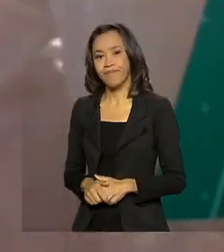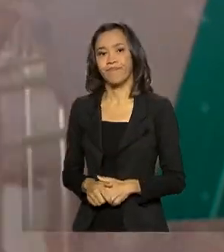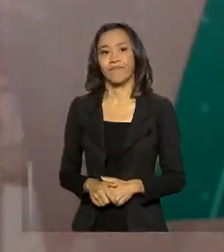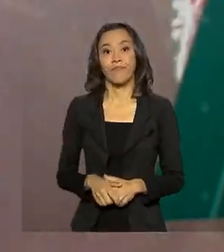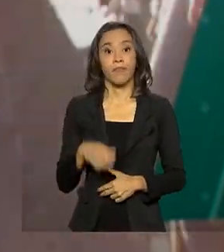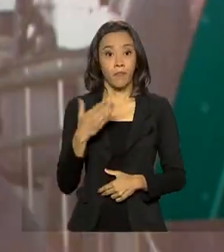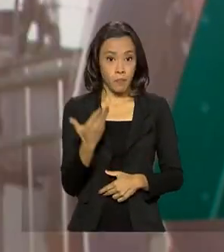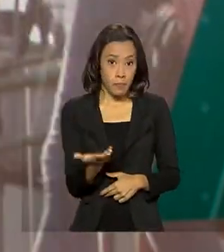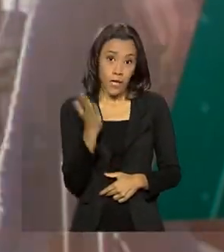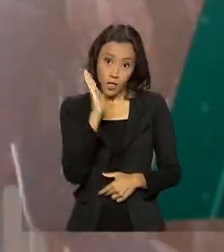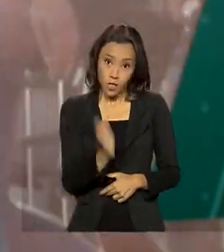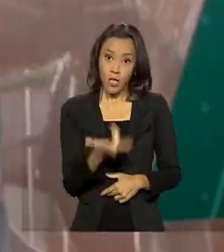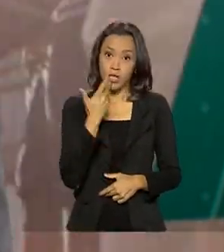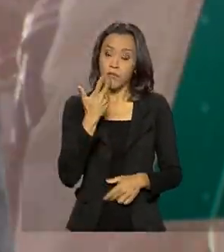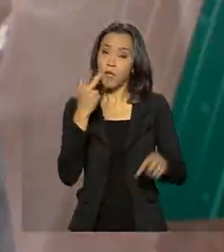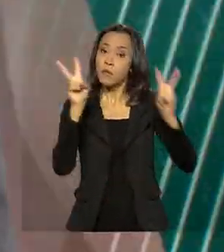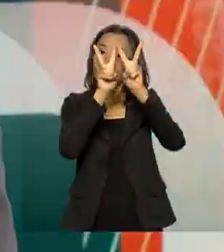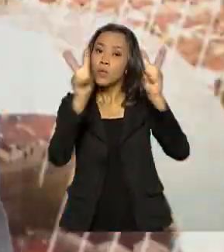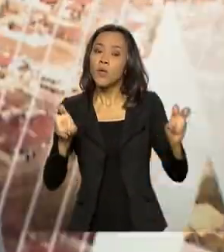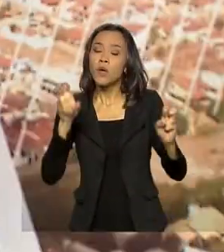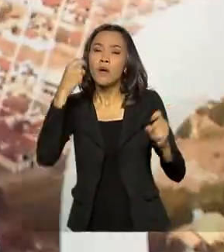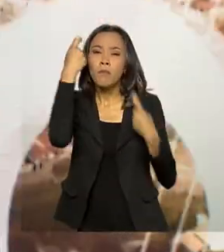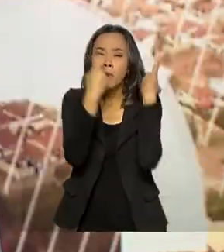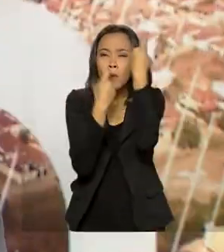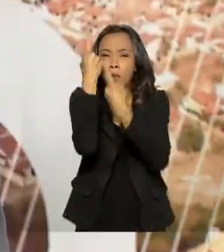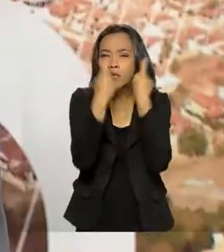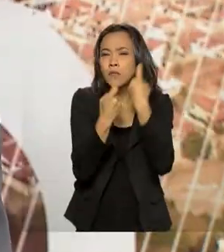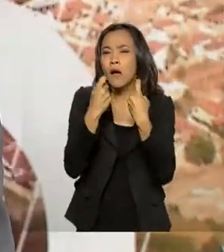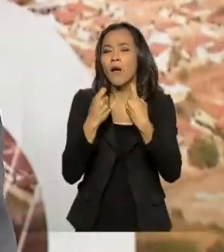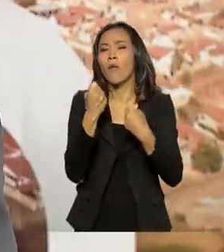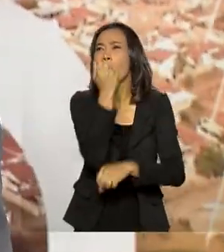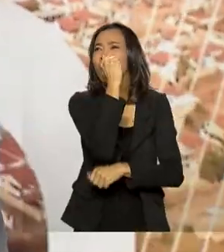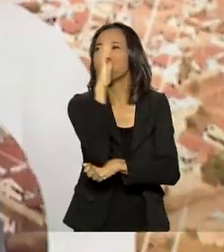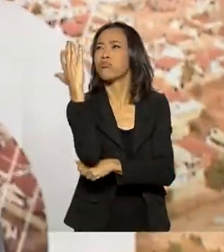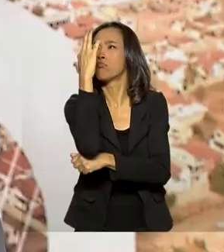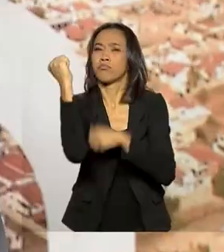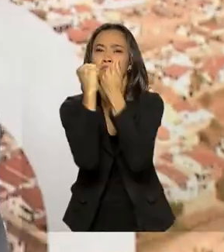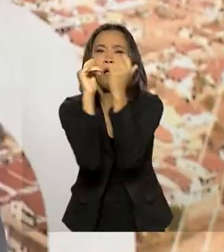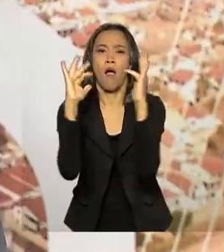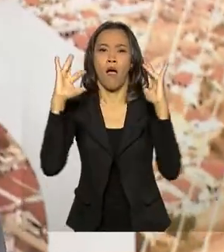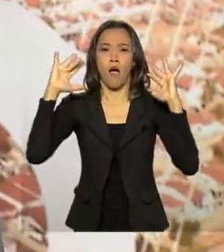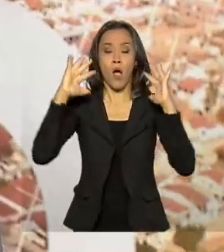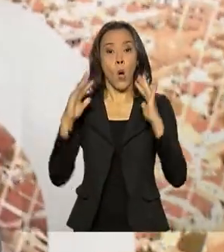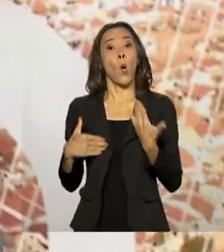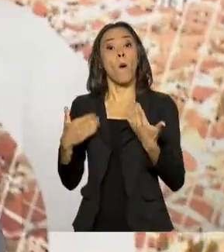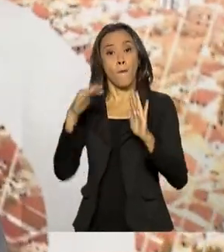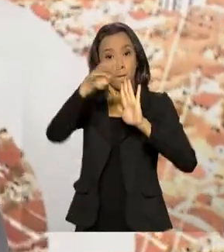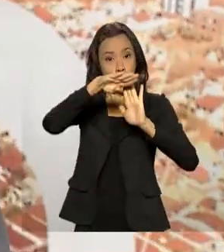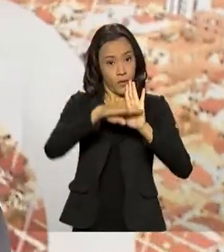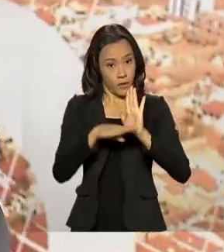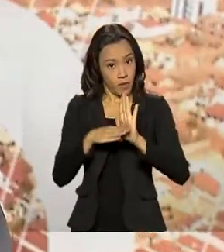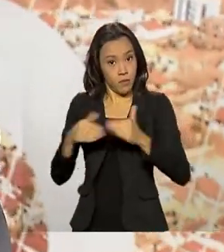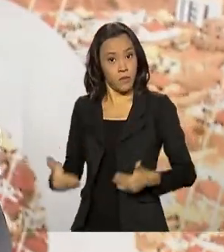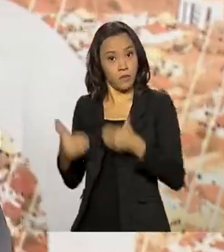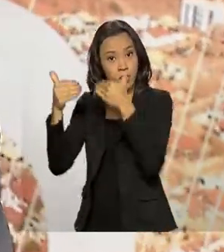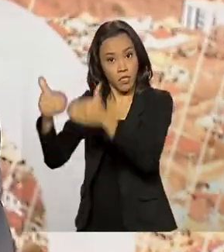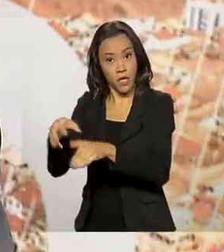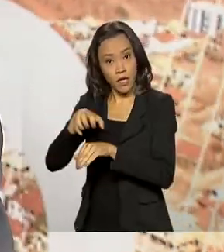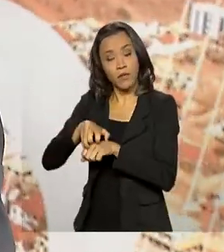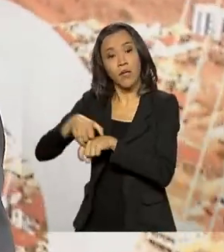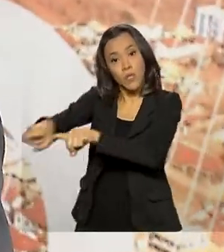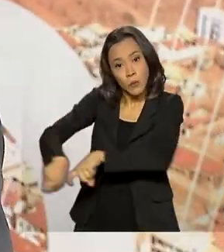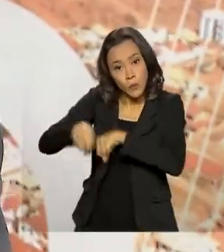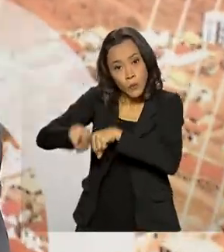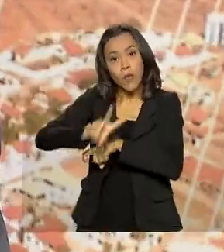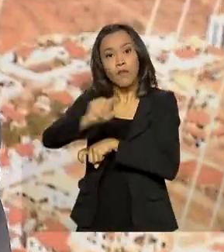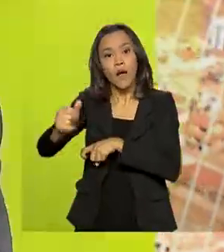E aí olha já que estamos falando de preocupação com meio ambiente um programa do Ministério da Agricultura vai auxiliar na conservação dos recursos